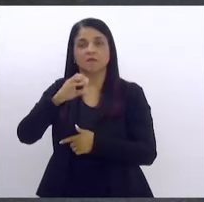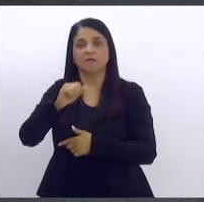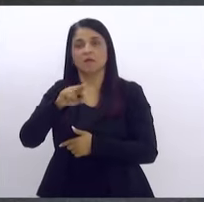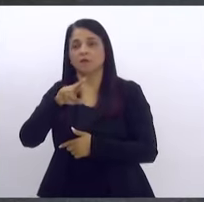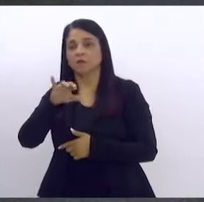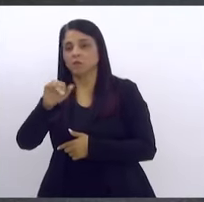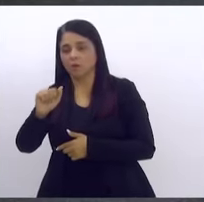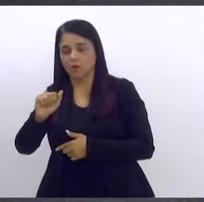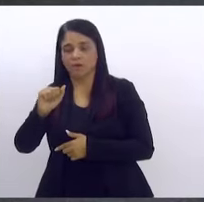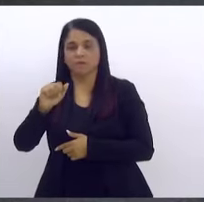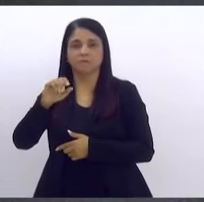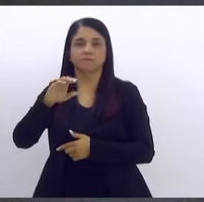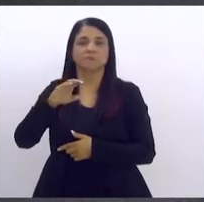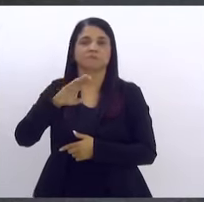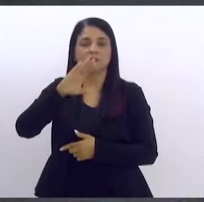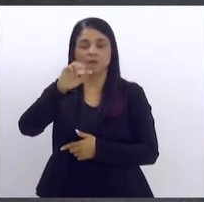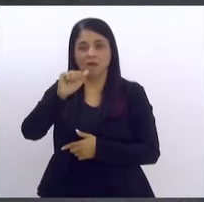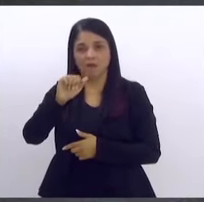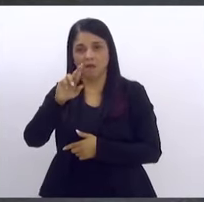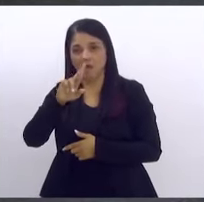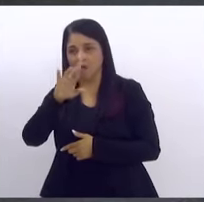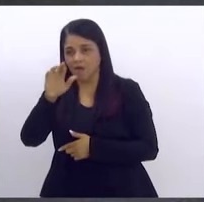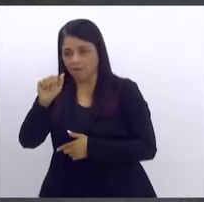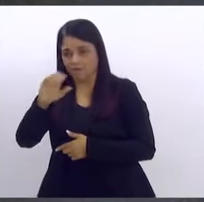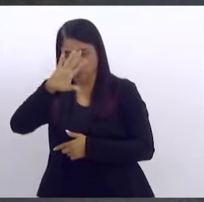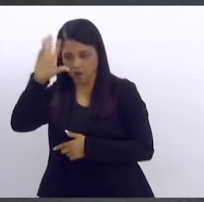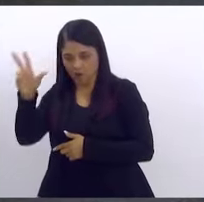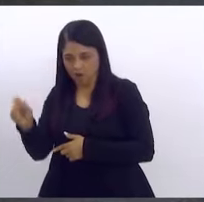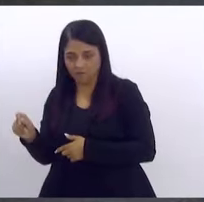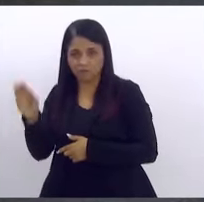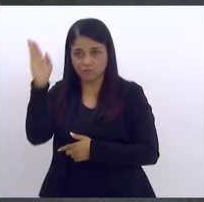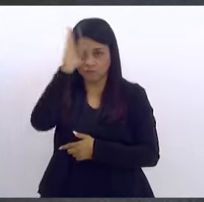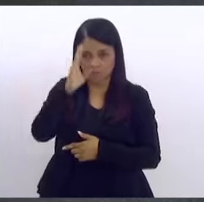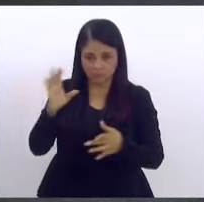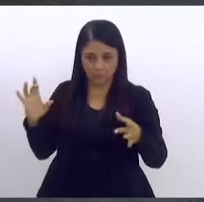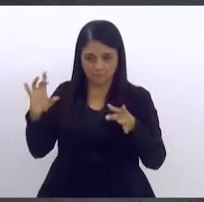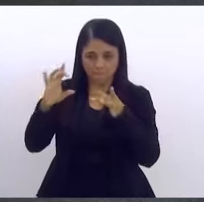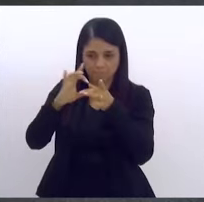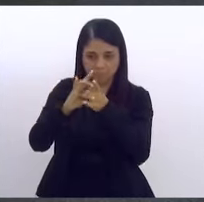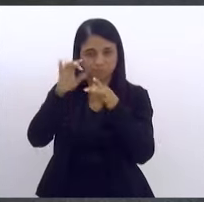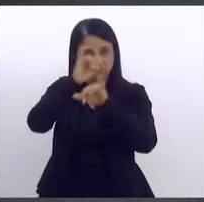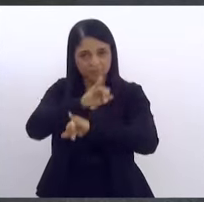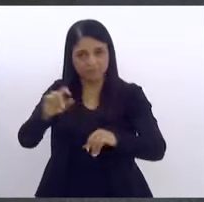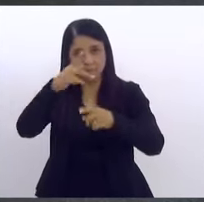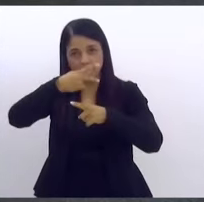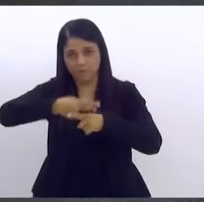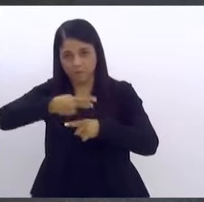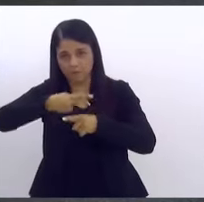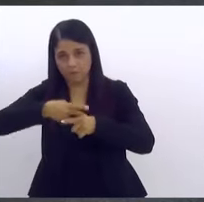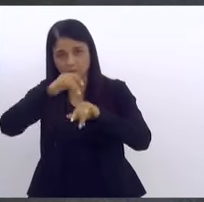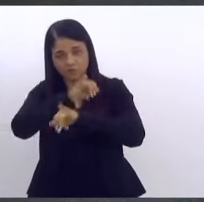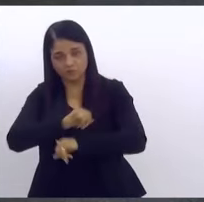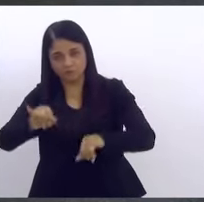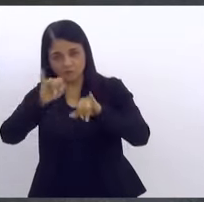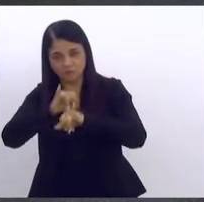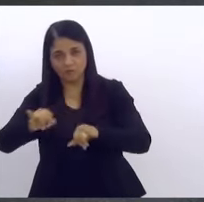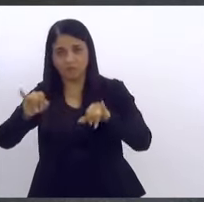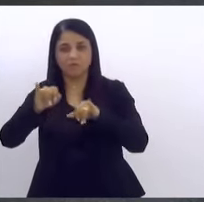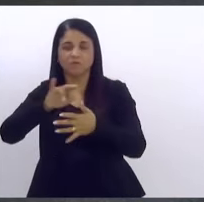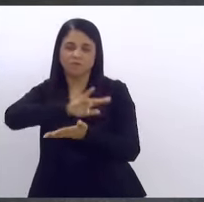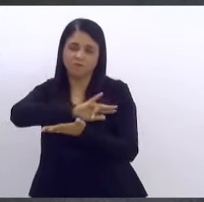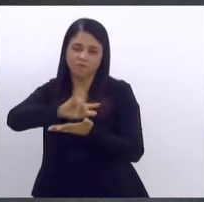a Mostra de Cinema África-Brasil, que já premiou, divulgou, celebrou diversas e